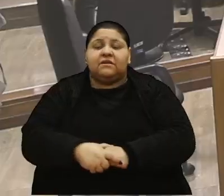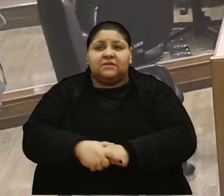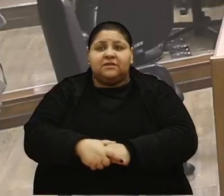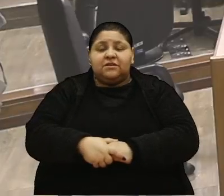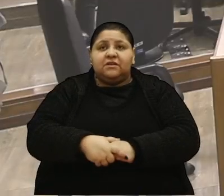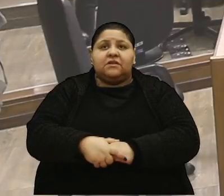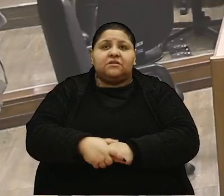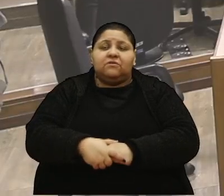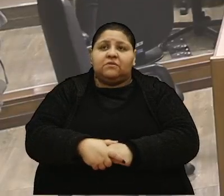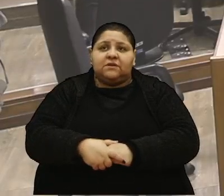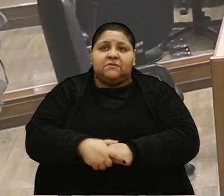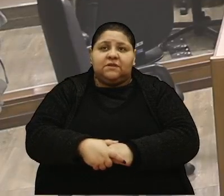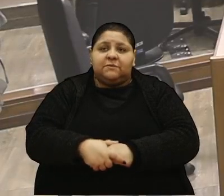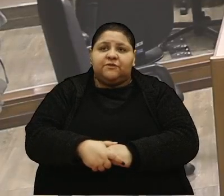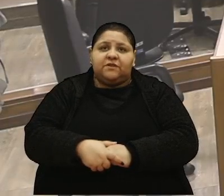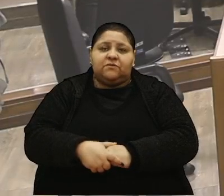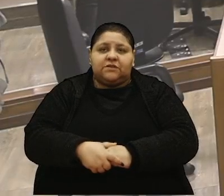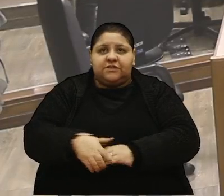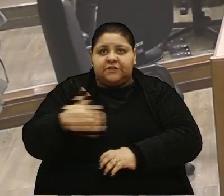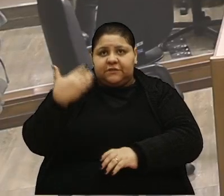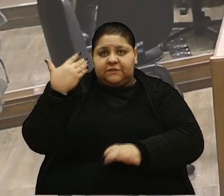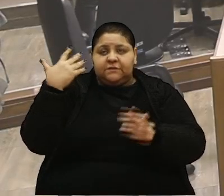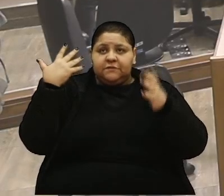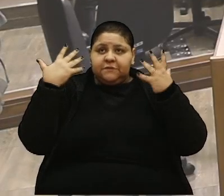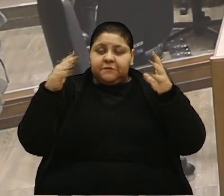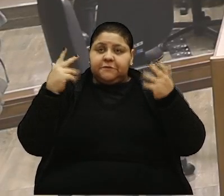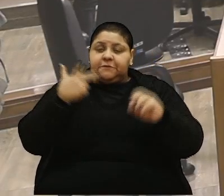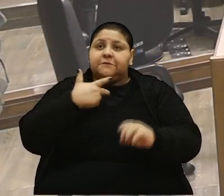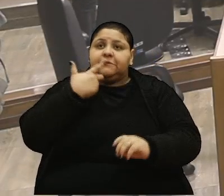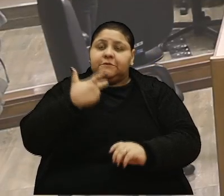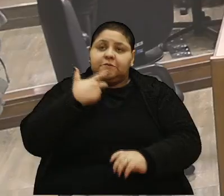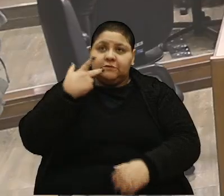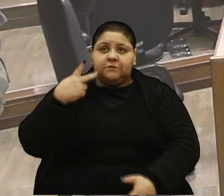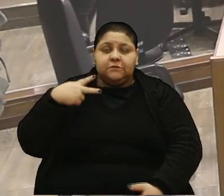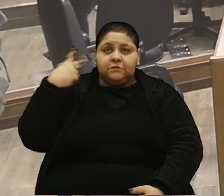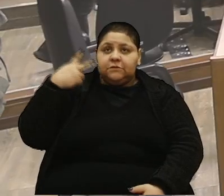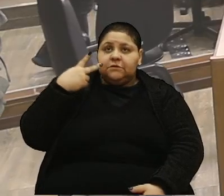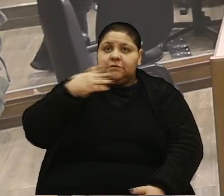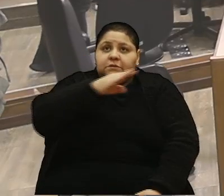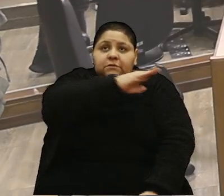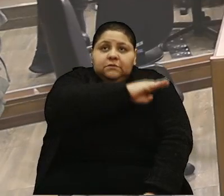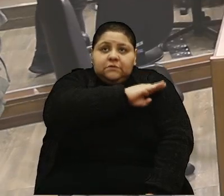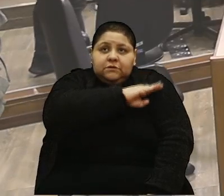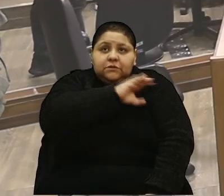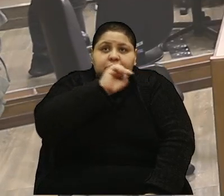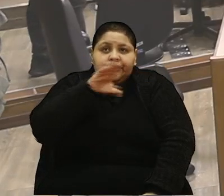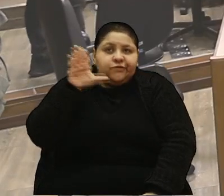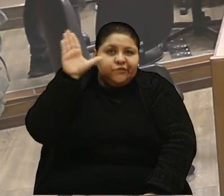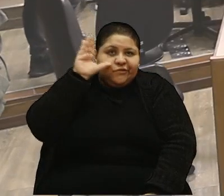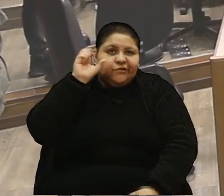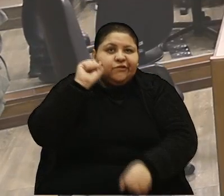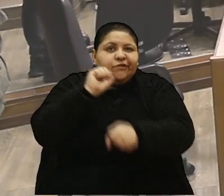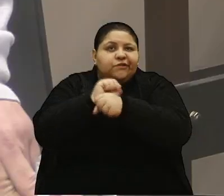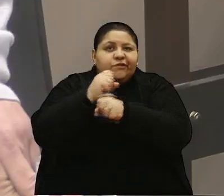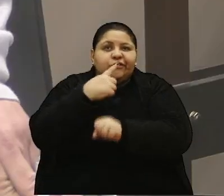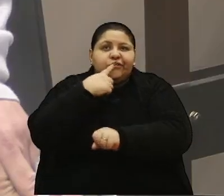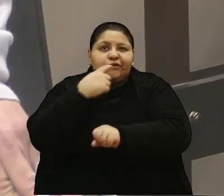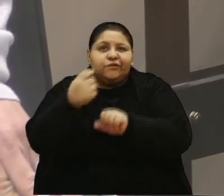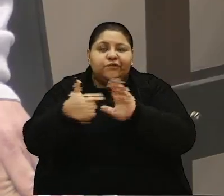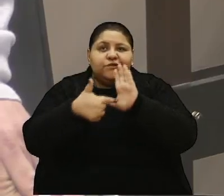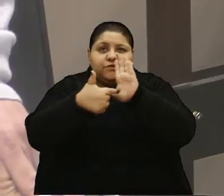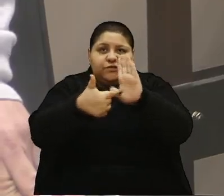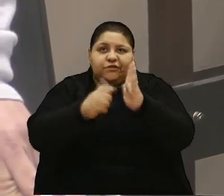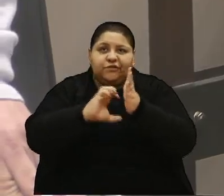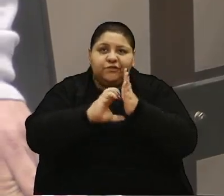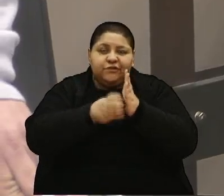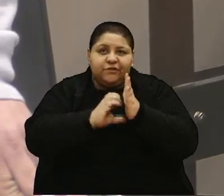Iago. Parabéns pela fala, vereador capitão Ramon. Eu só fiquei curioso, espero que a Rose apresente aqui os dados